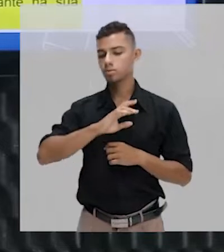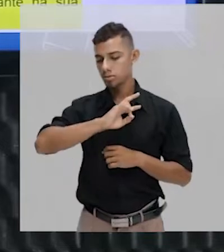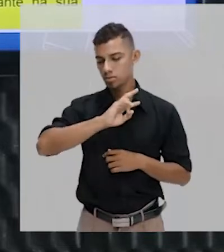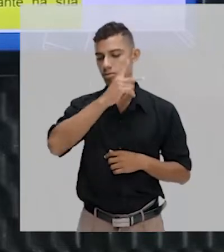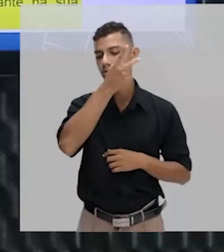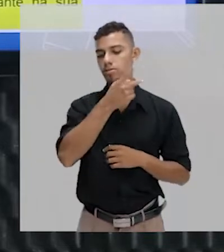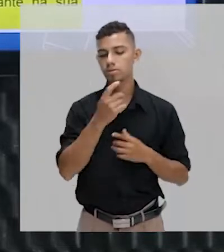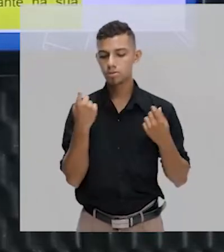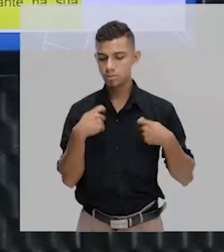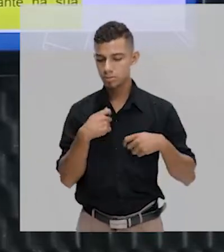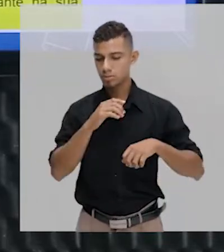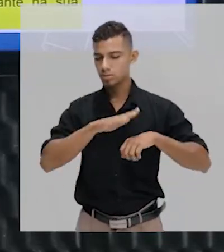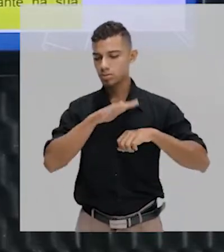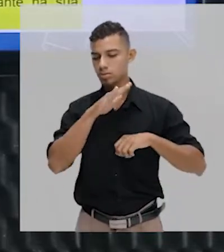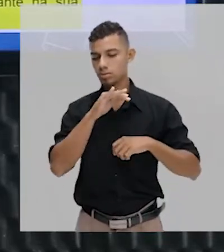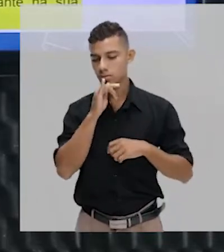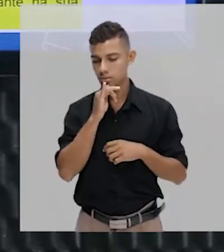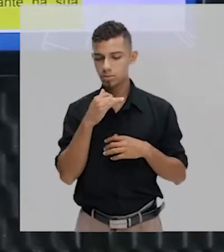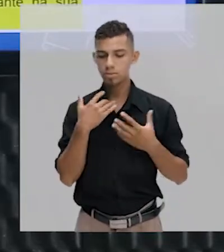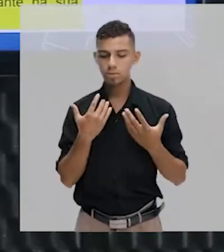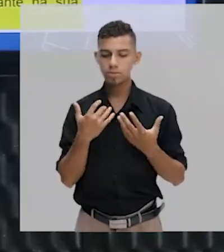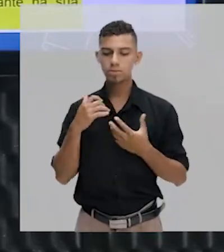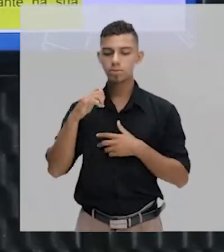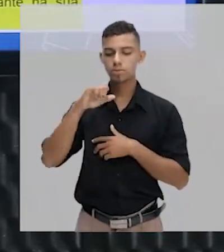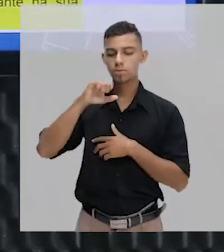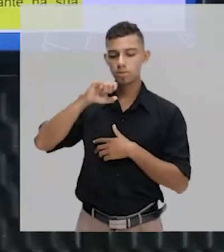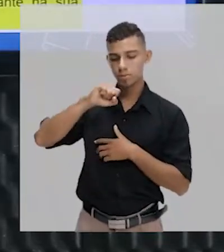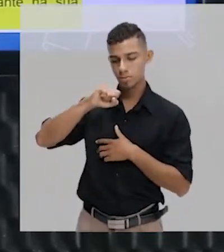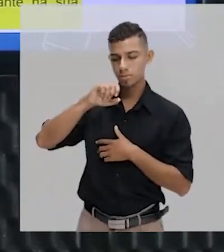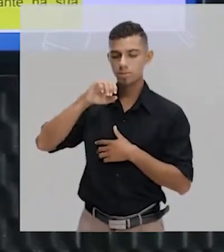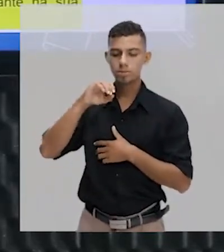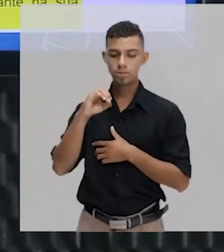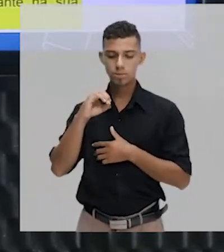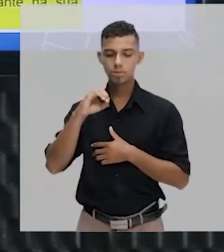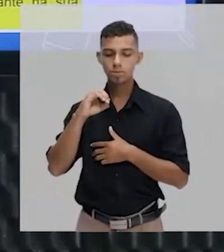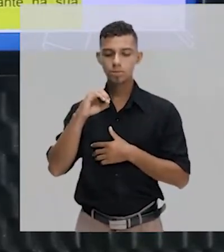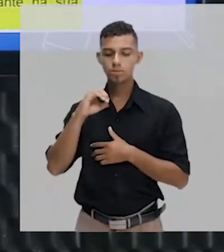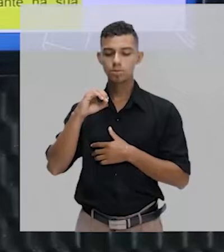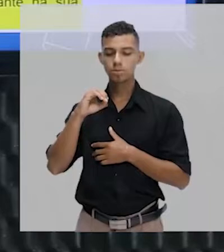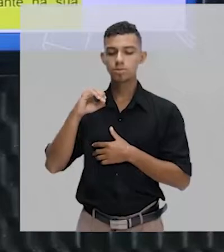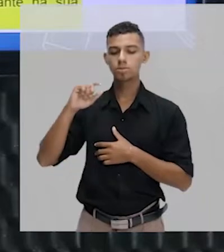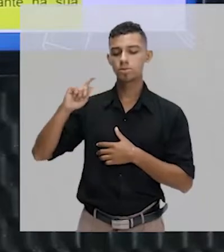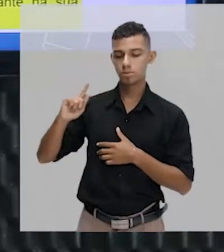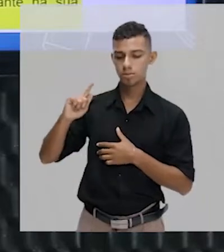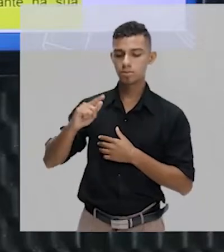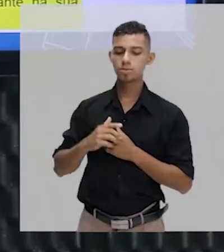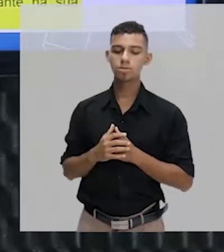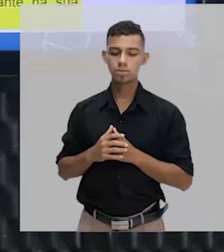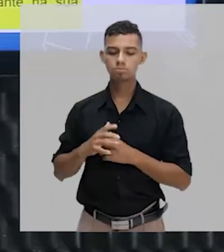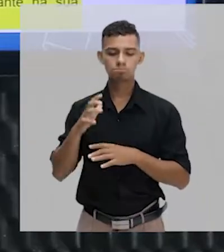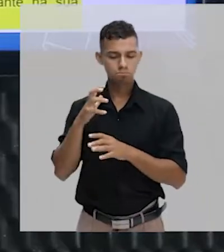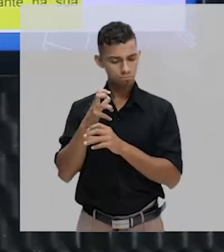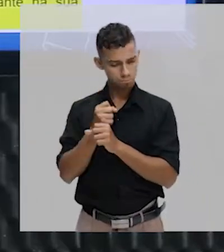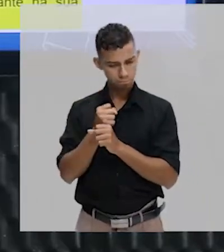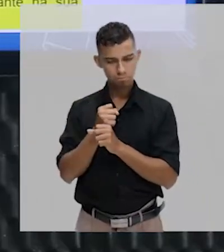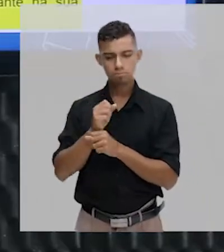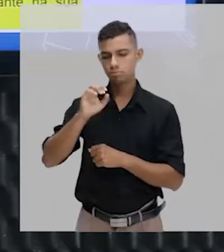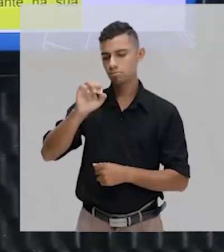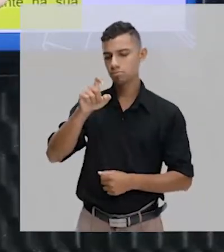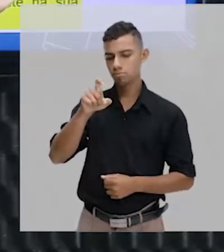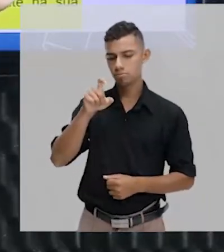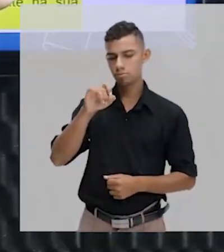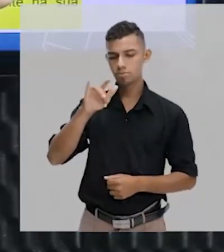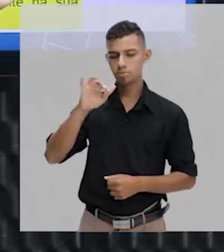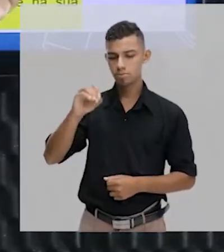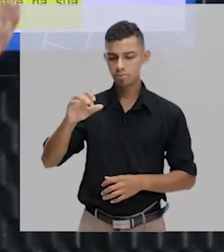a massa do oxigênio. 8 vezes 10, 80. E aí o somatório, né, vai ser quanto? Vai